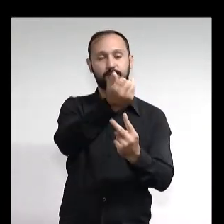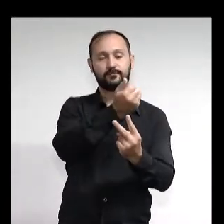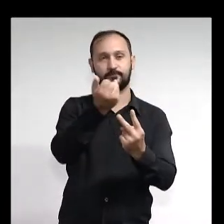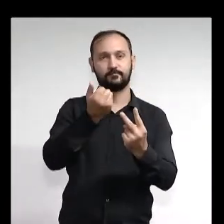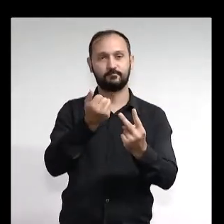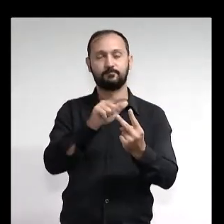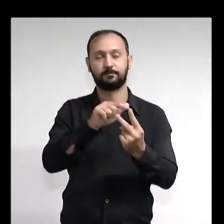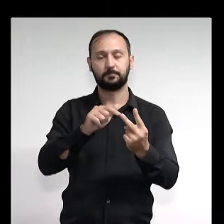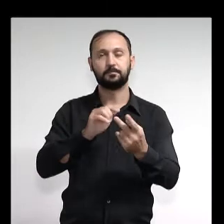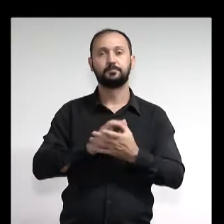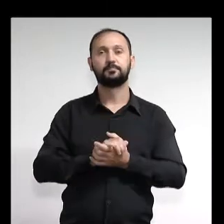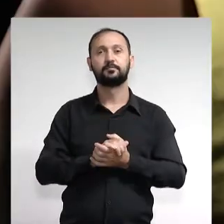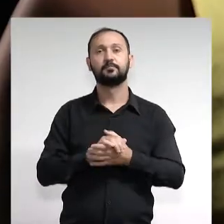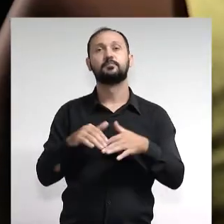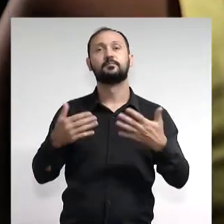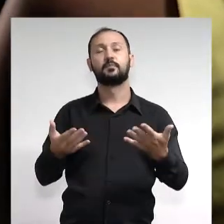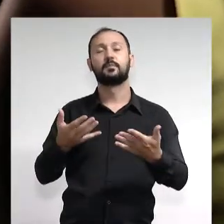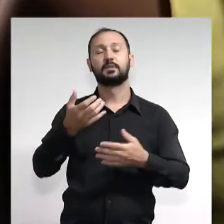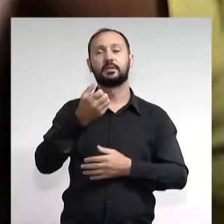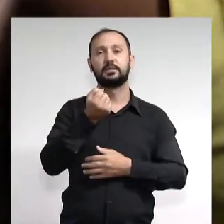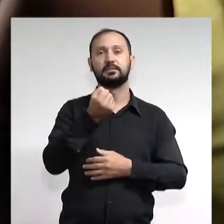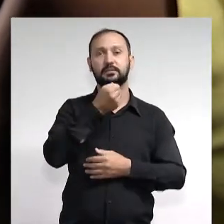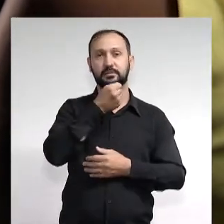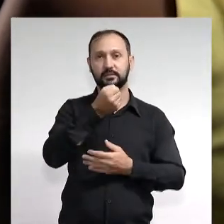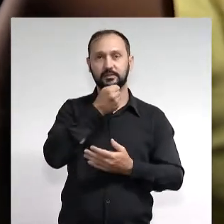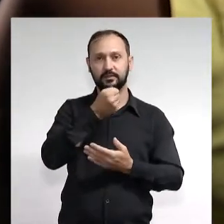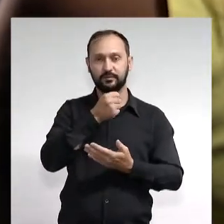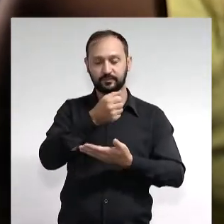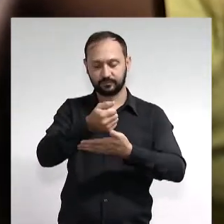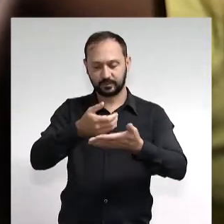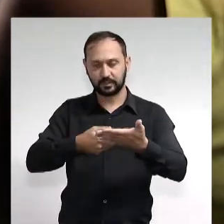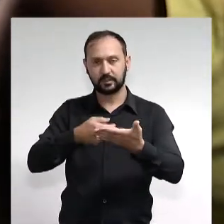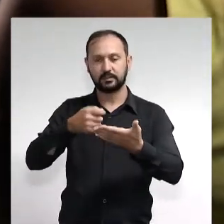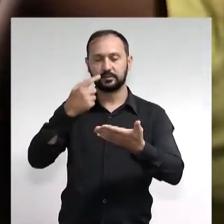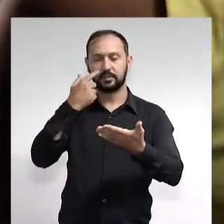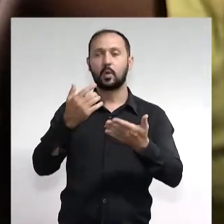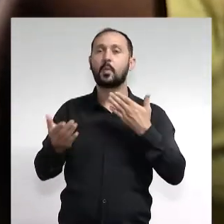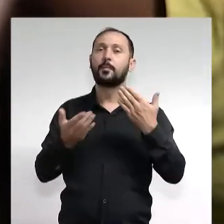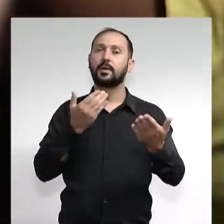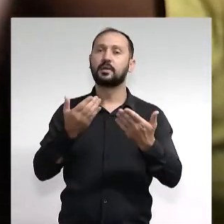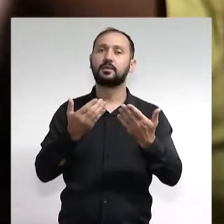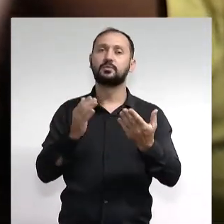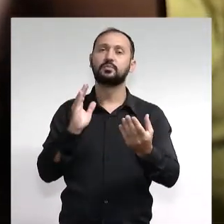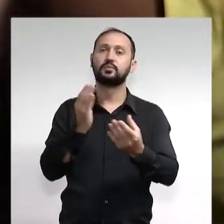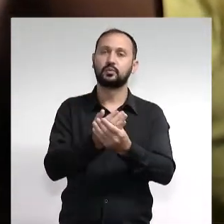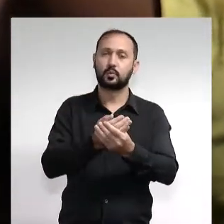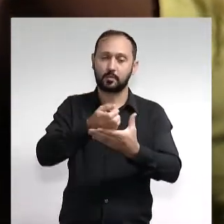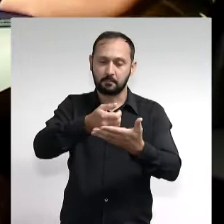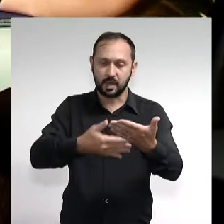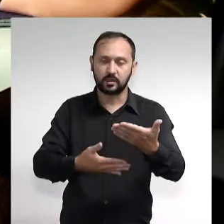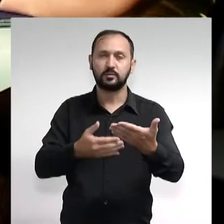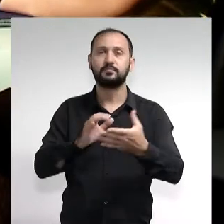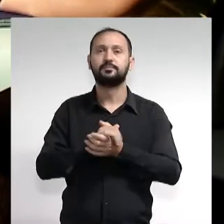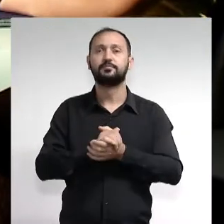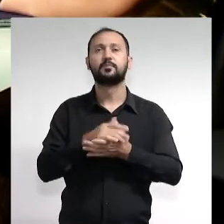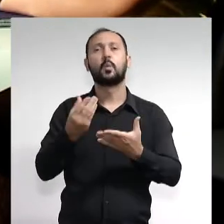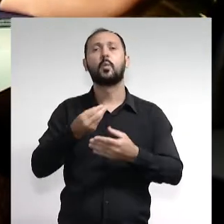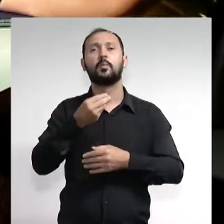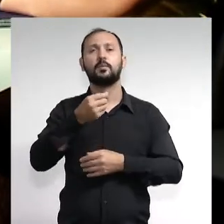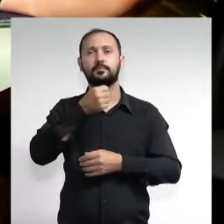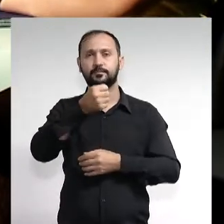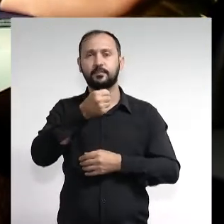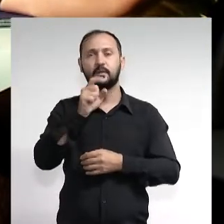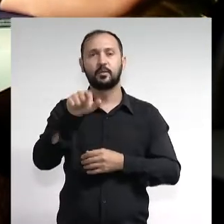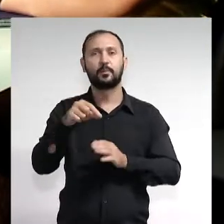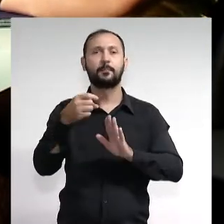quanto dos técnicos também. E partindo até das entrevistas associadas à análise documental que a